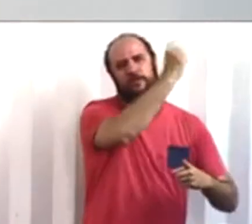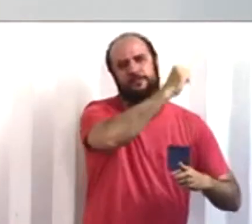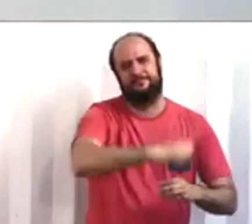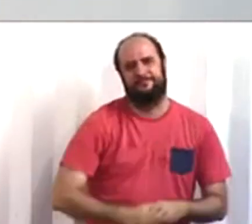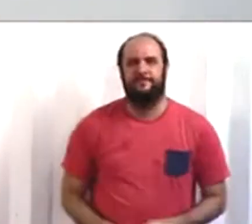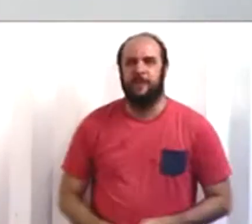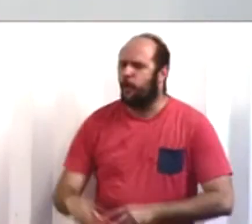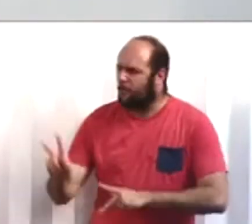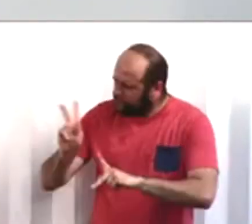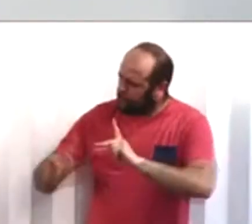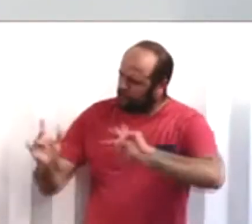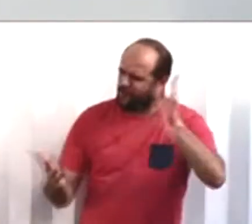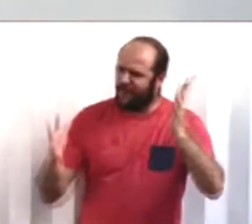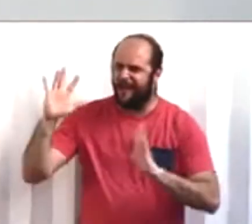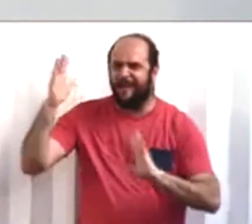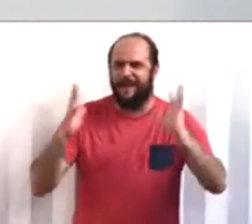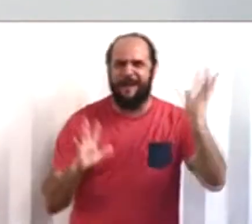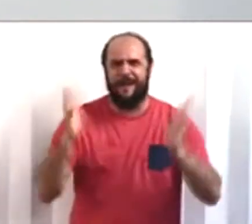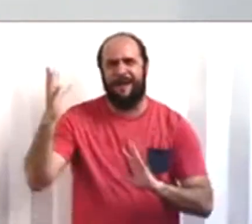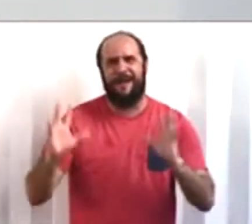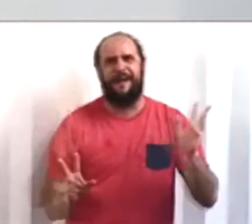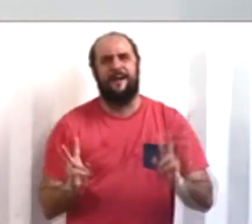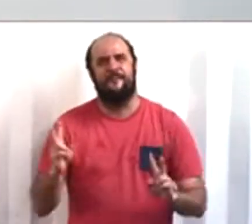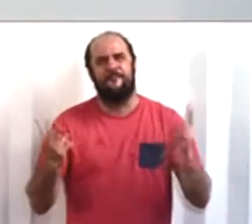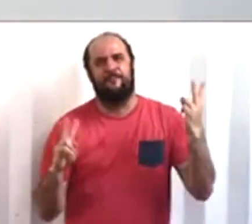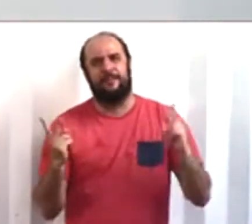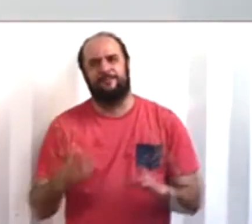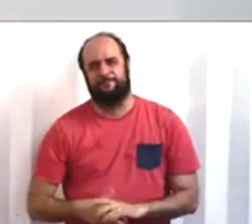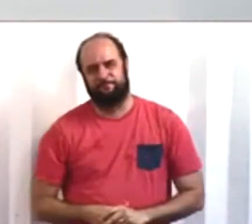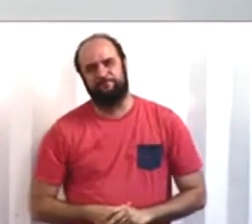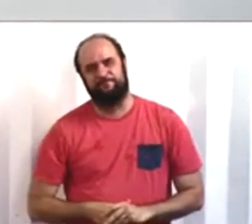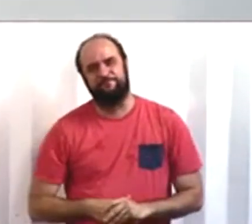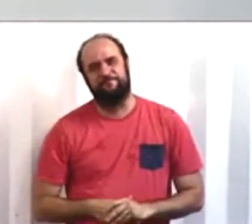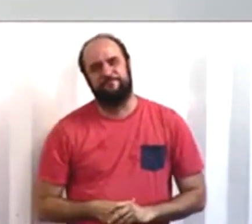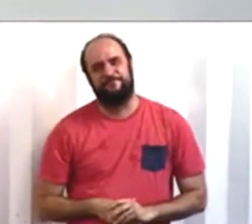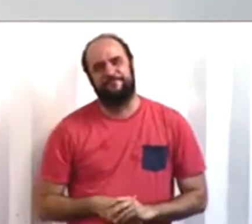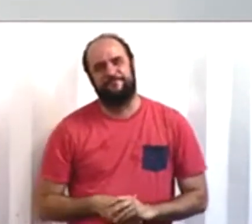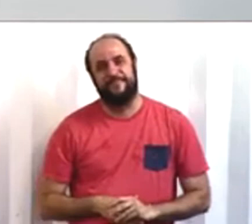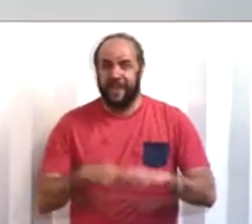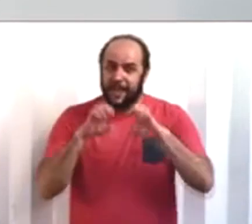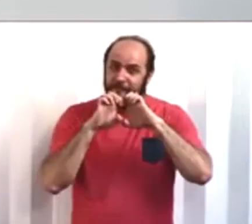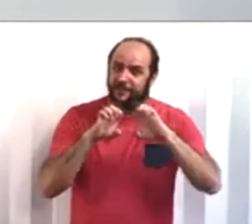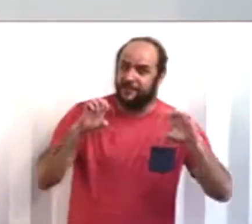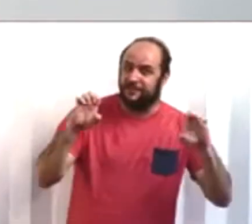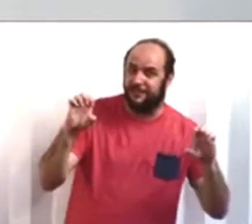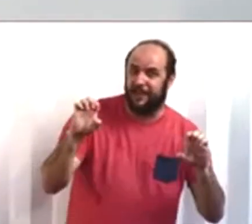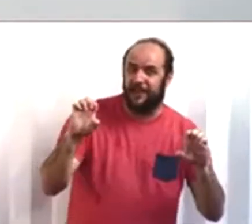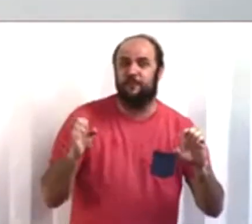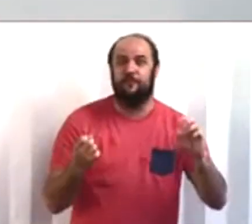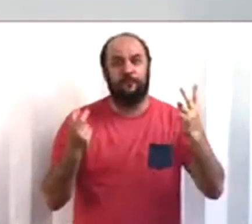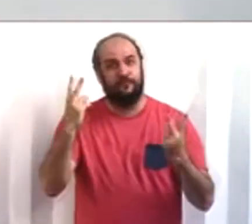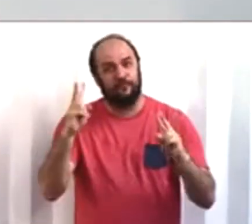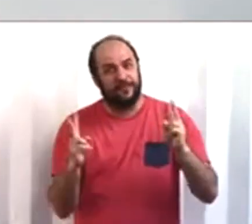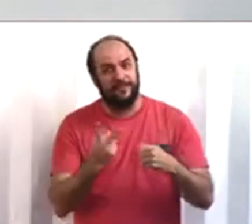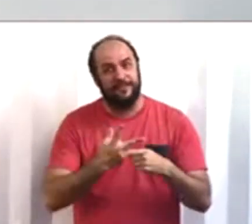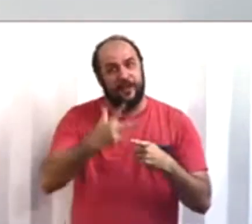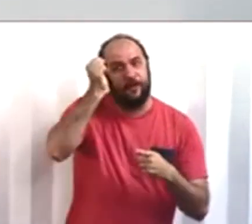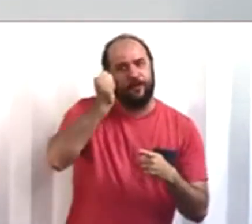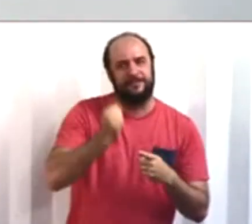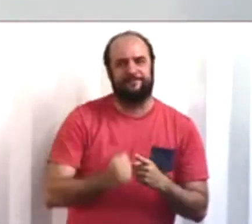E o povo celebrava: vitória, vitória. Evangelho está relacionado à vitória.